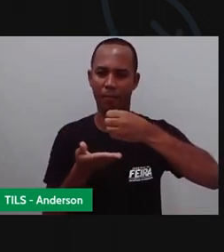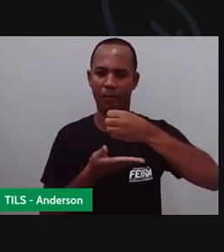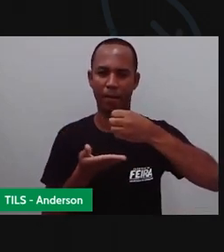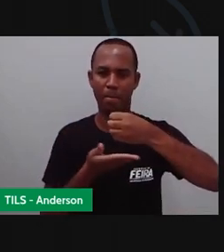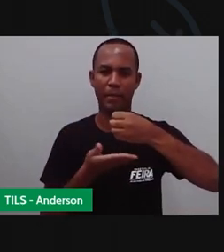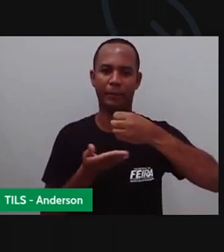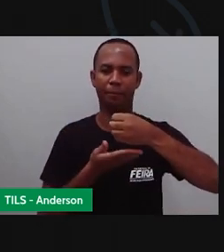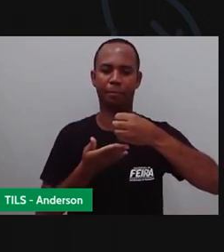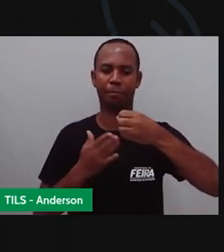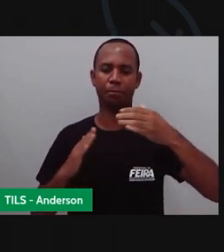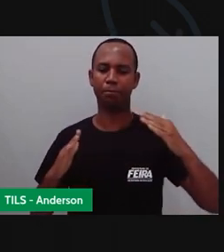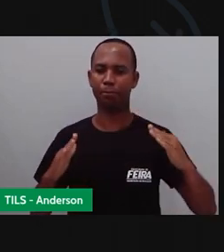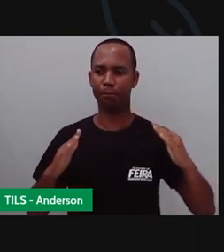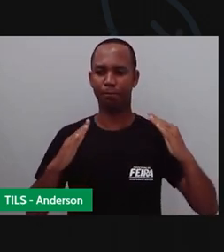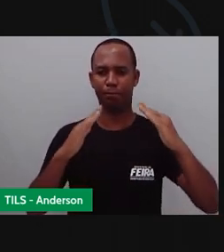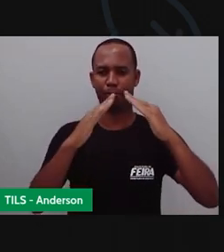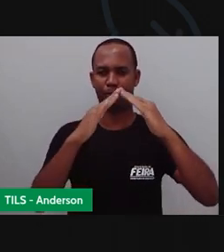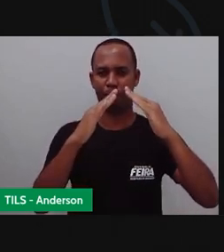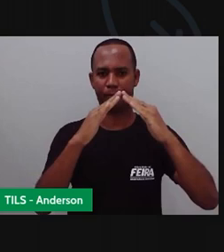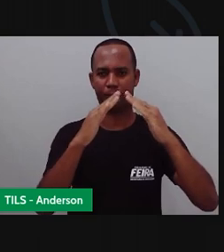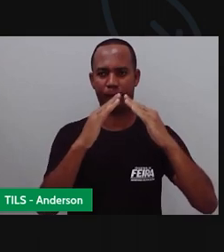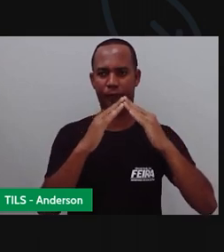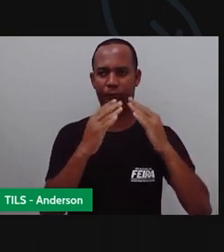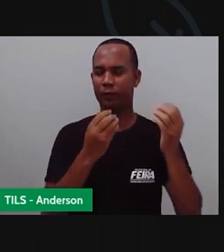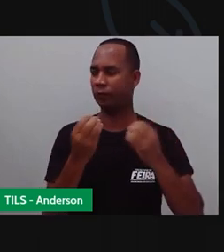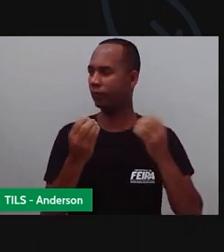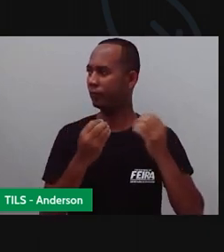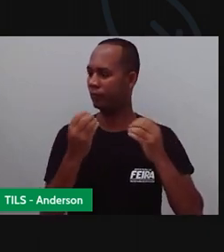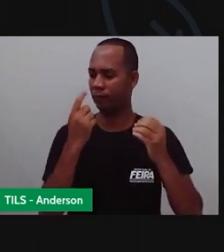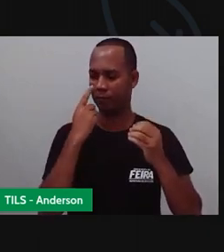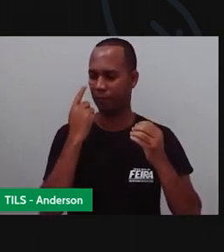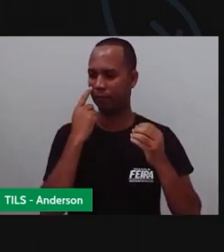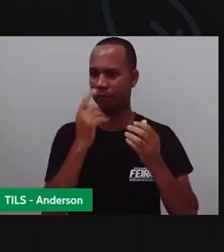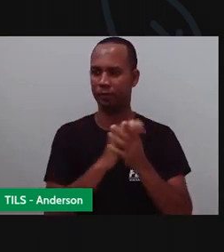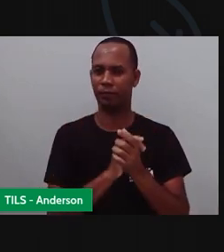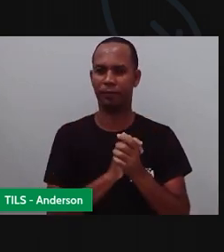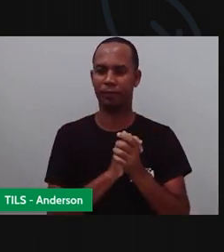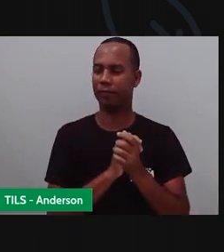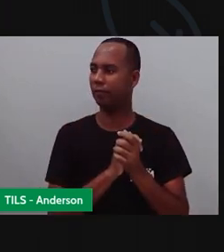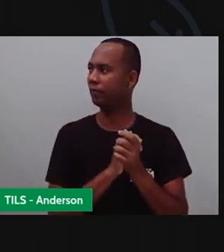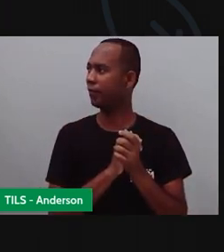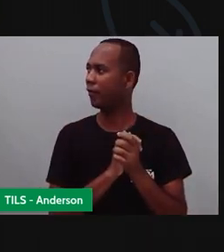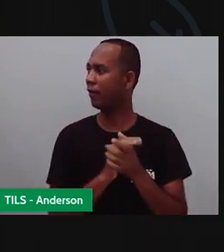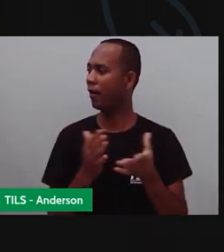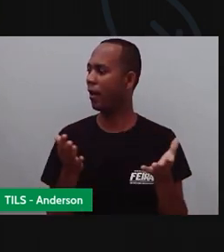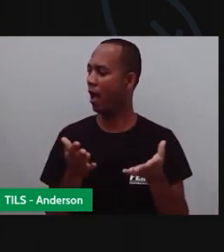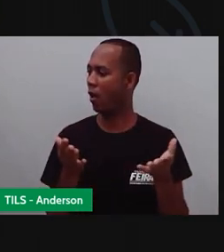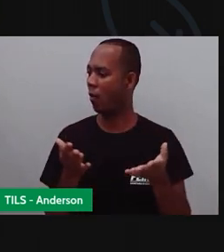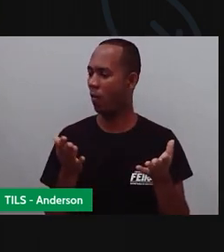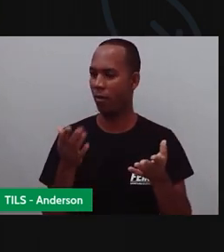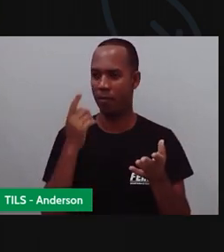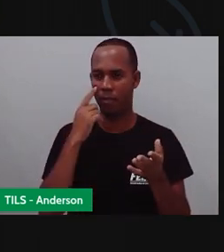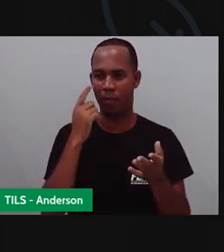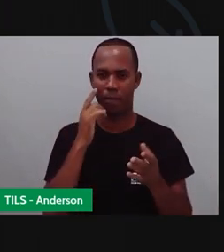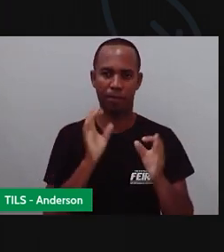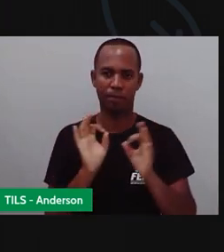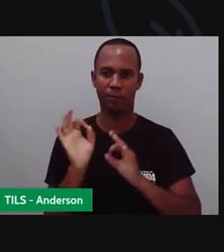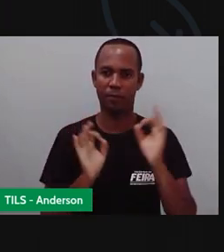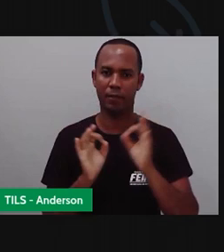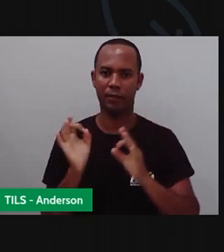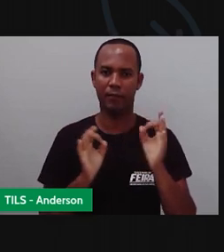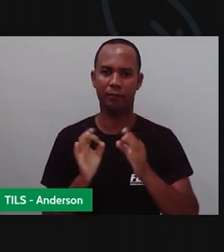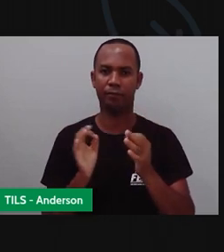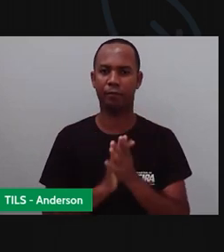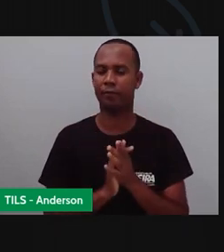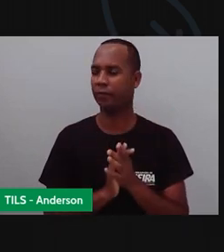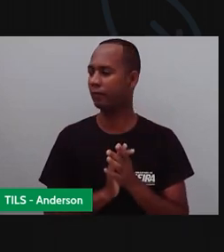geométrica não plana é uma forma geométrica espacial tá Vamos atirar agora montar uma base da